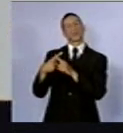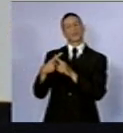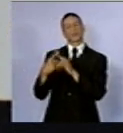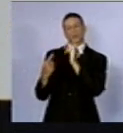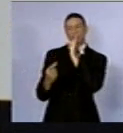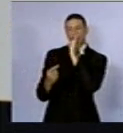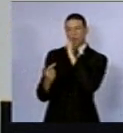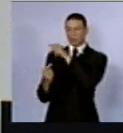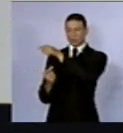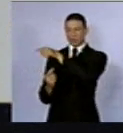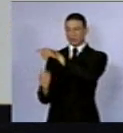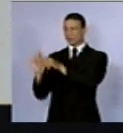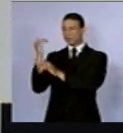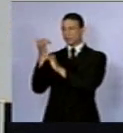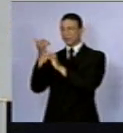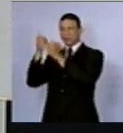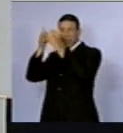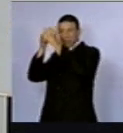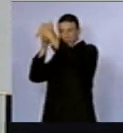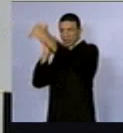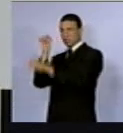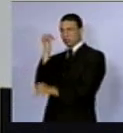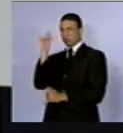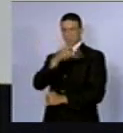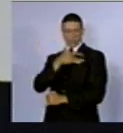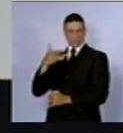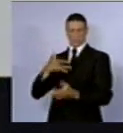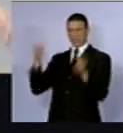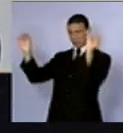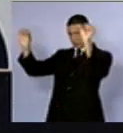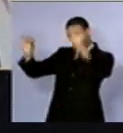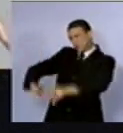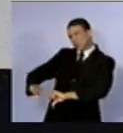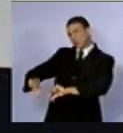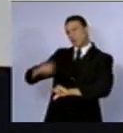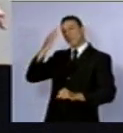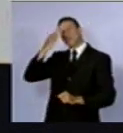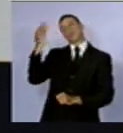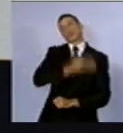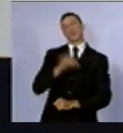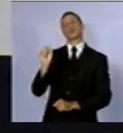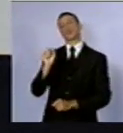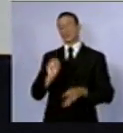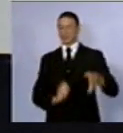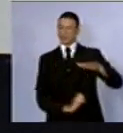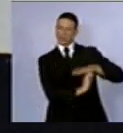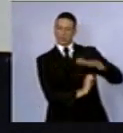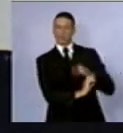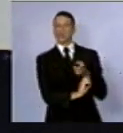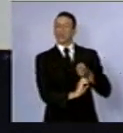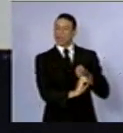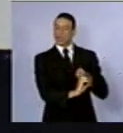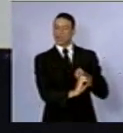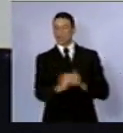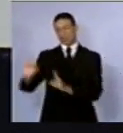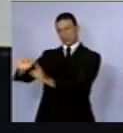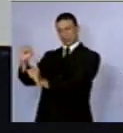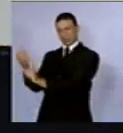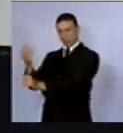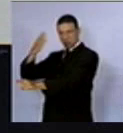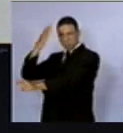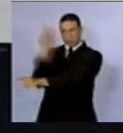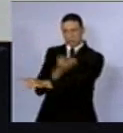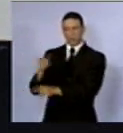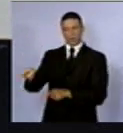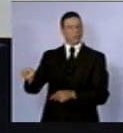que provar se faz blacks que não faz mal à saúde são os empreendedores não é a sociedade civil